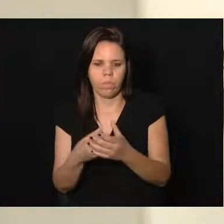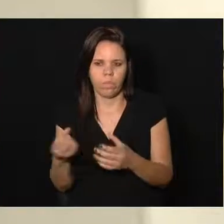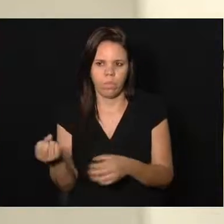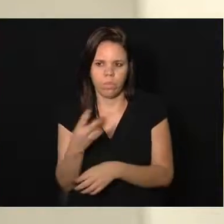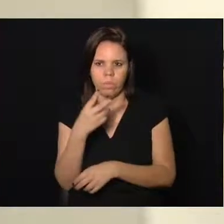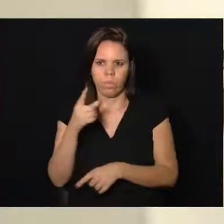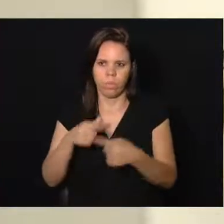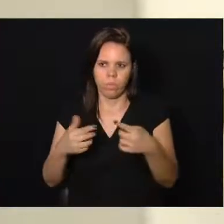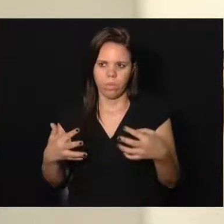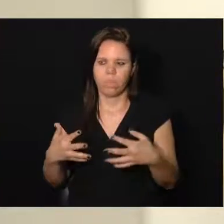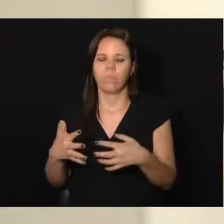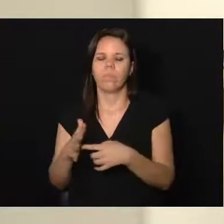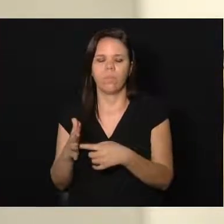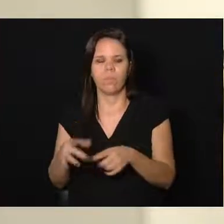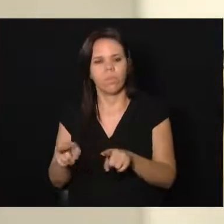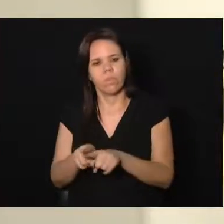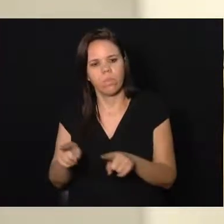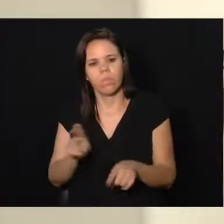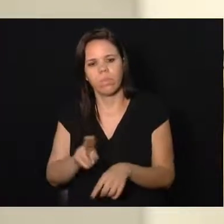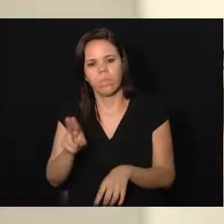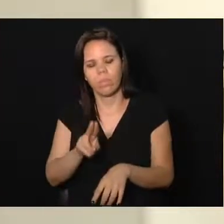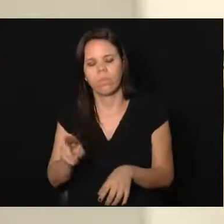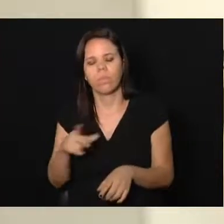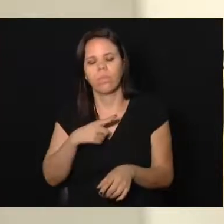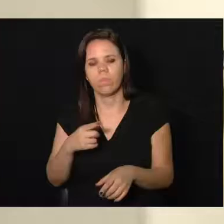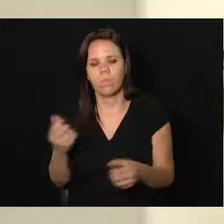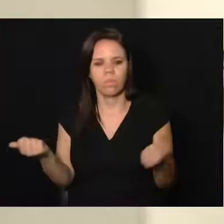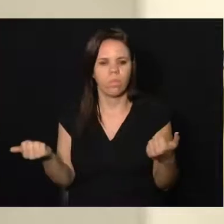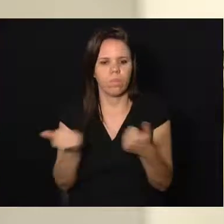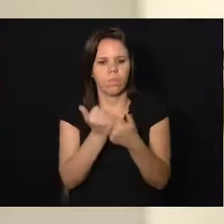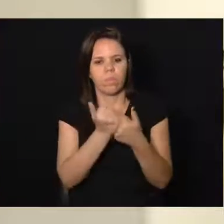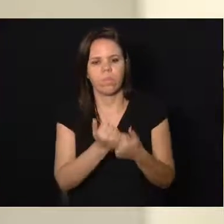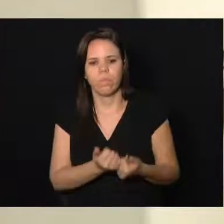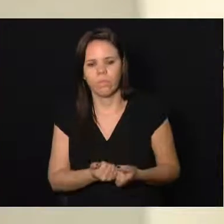equipamentos e mesmo a necessidade de repor